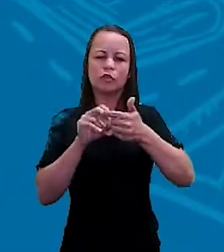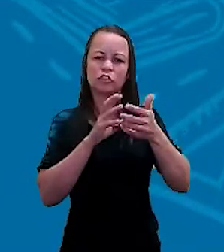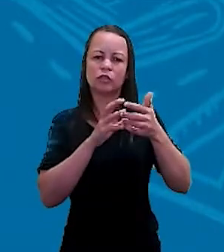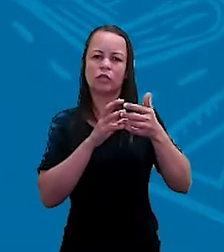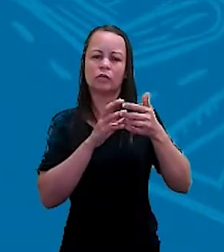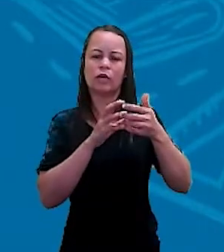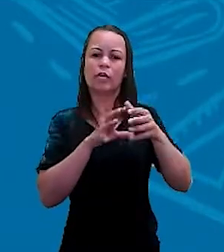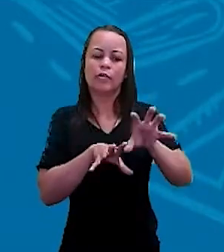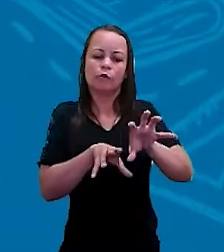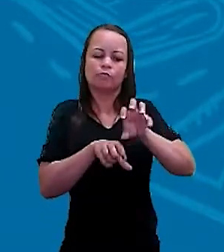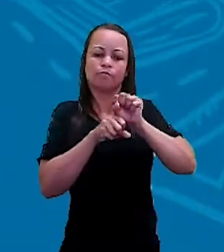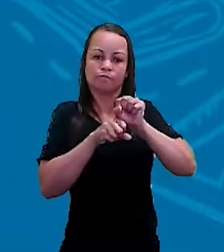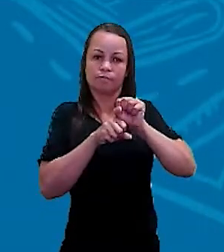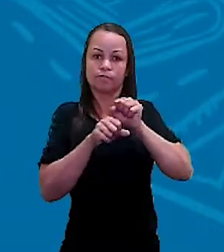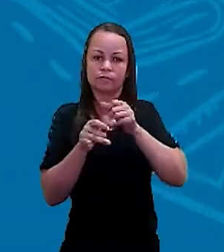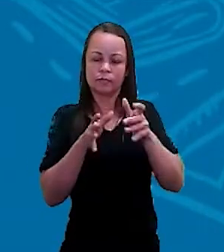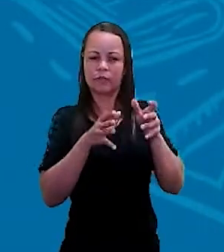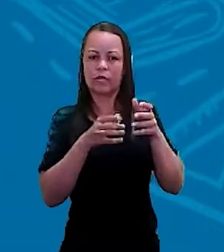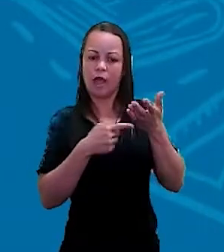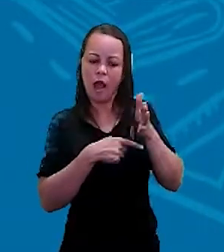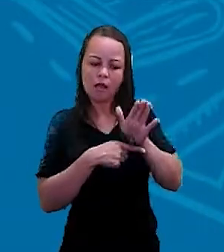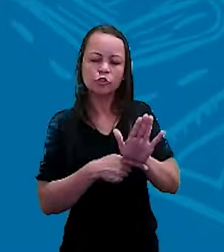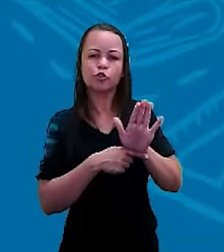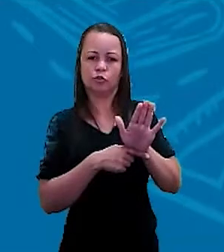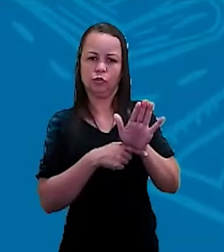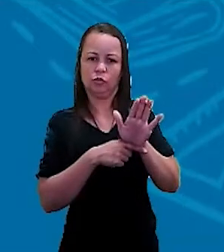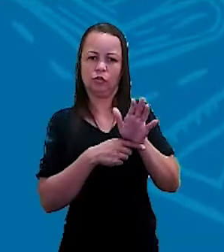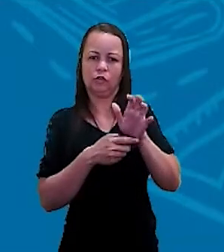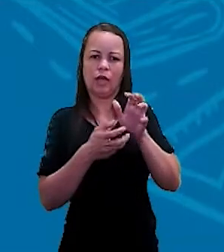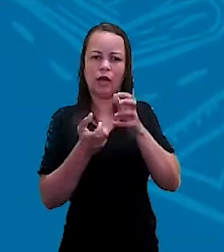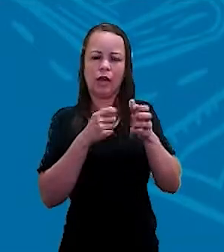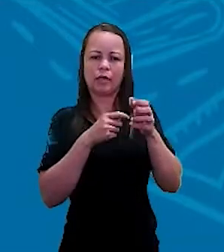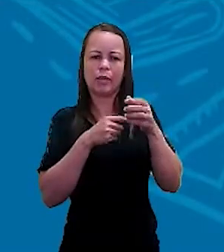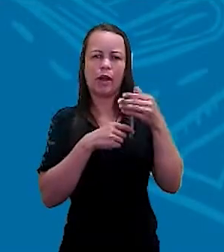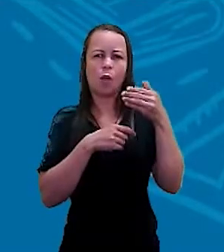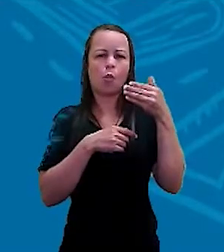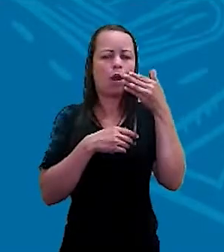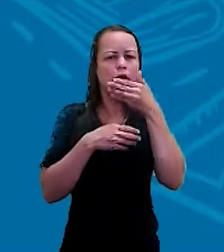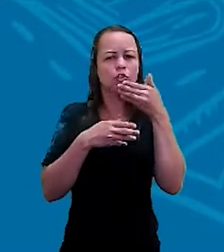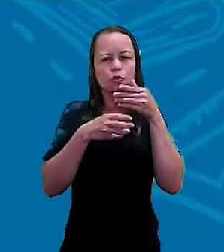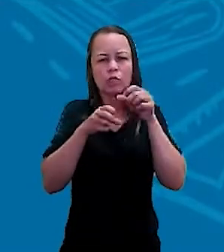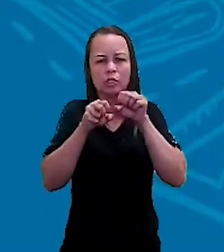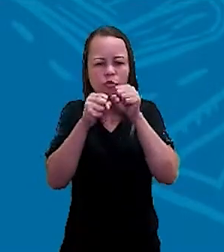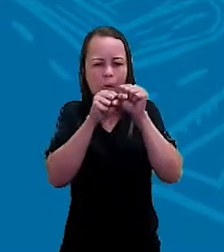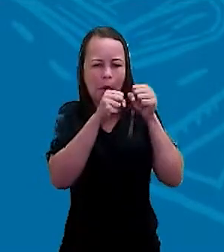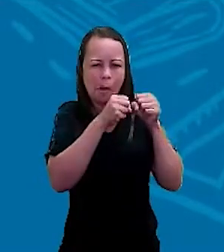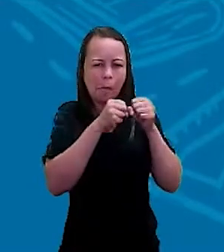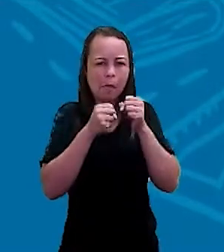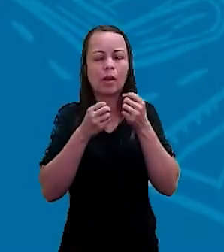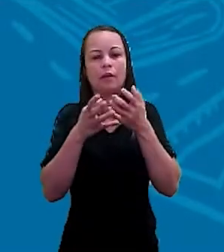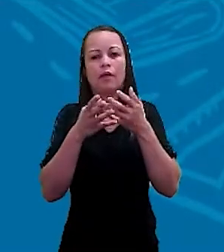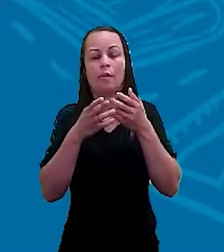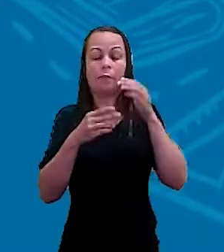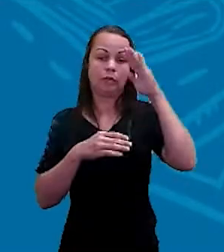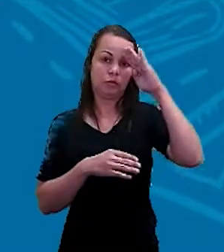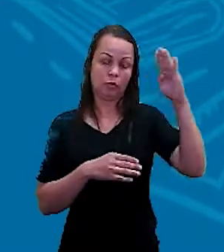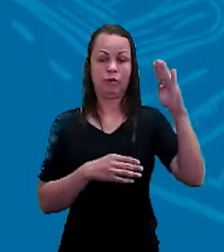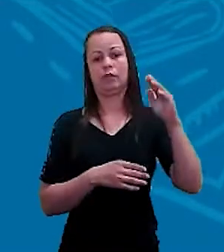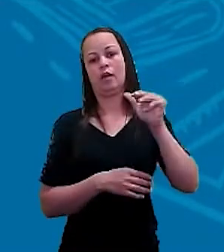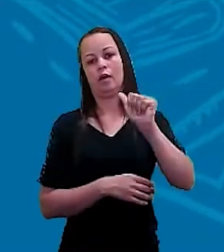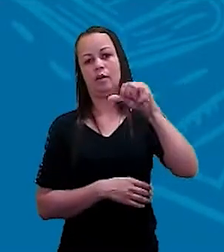é um catalisador biológico, que ele vai ajudar a quebrar açúcares grandão, principalmente amido